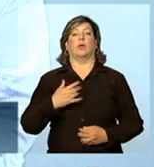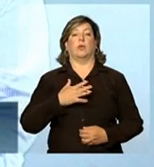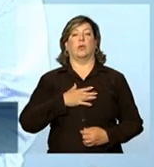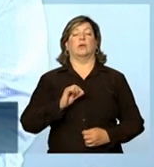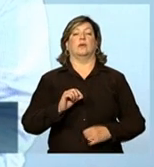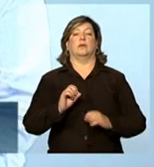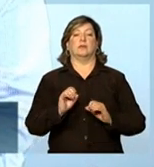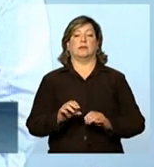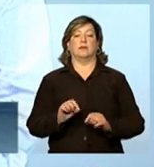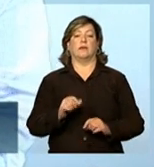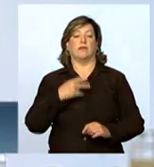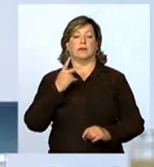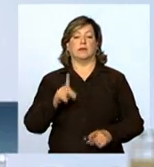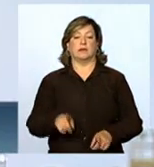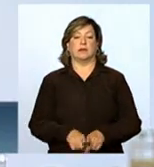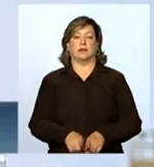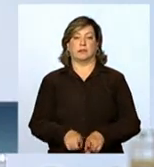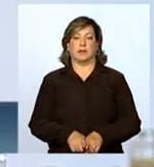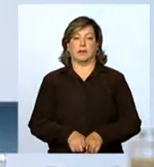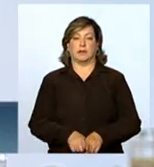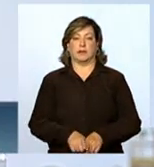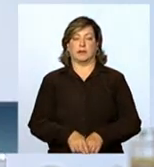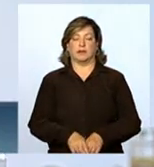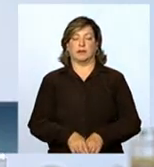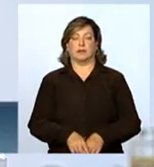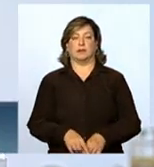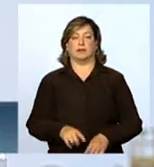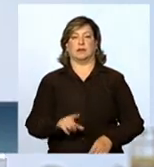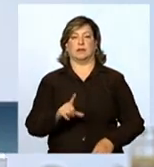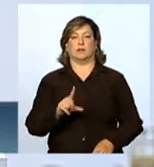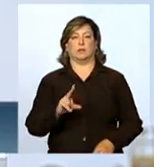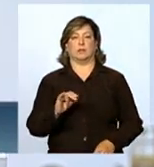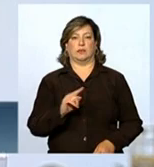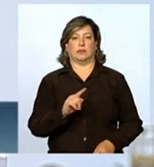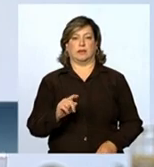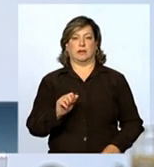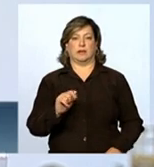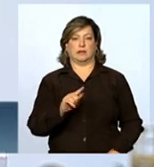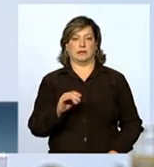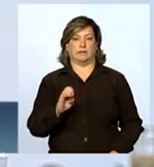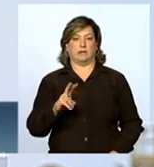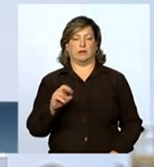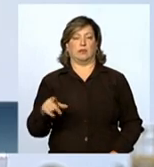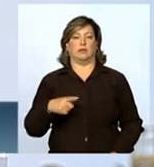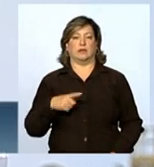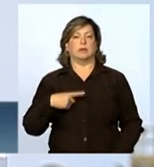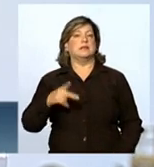cumprimentar aqui também o Luiz Fernando Azevedo, do Instituto Federal de São Paulo.